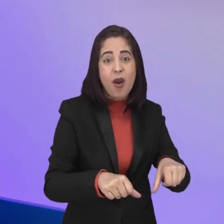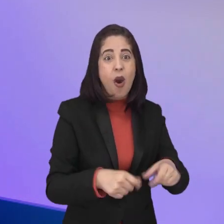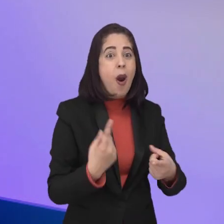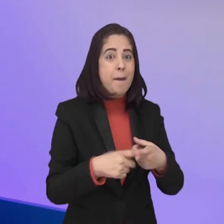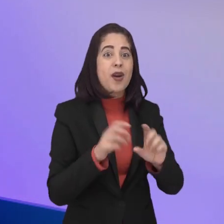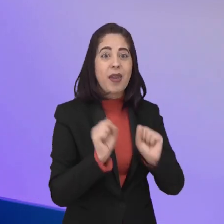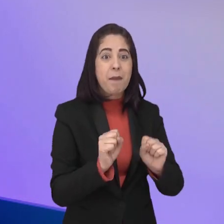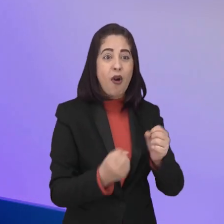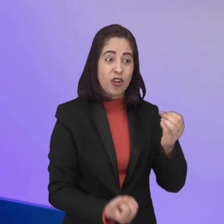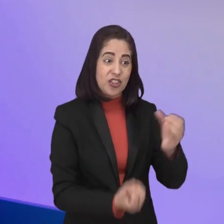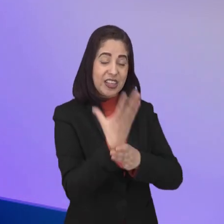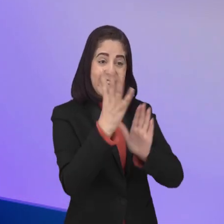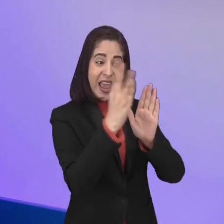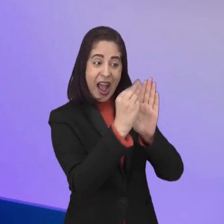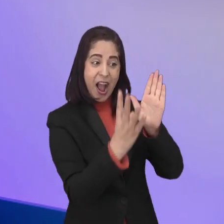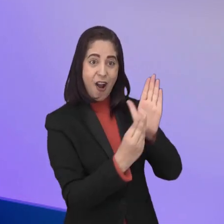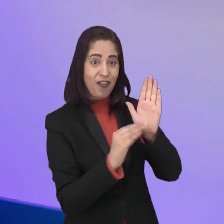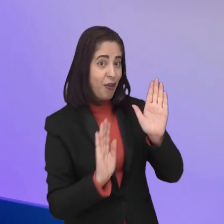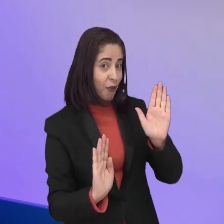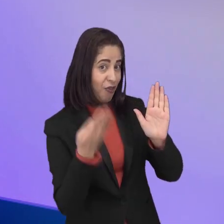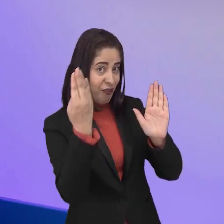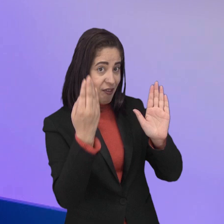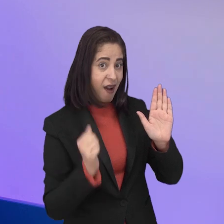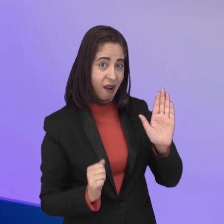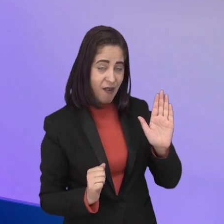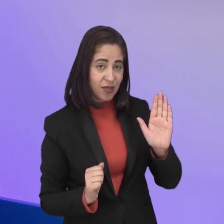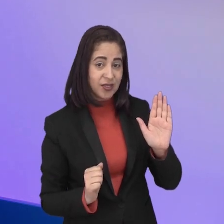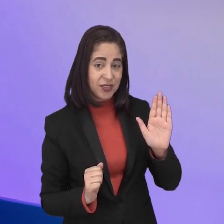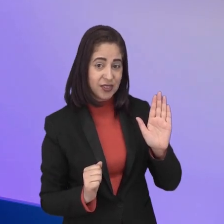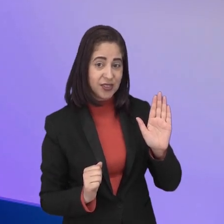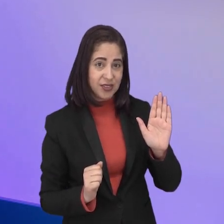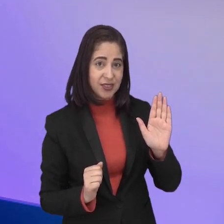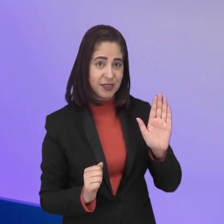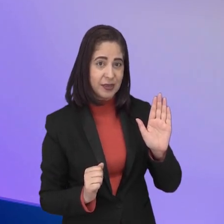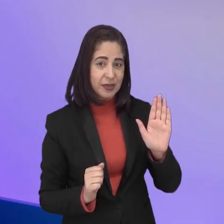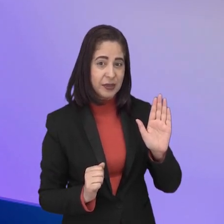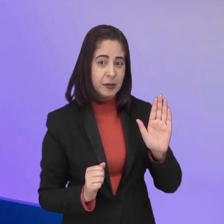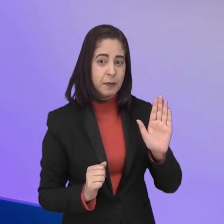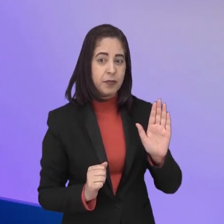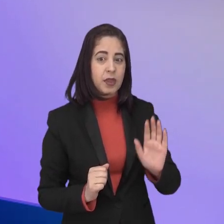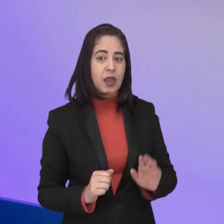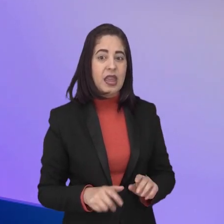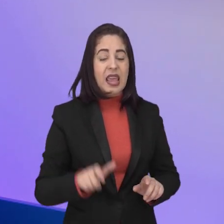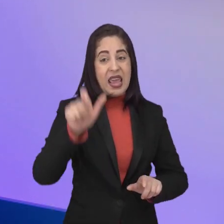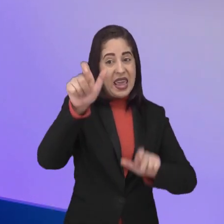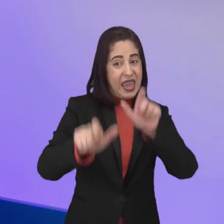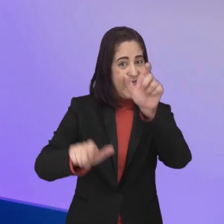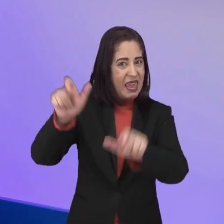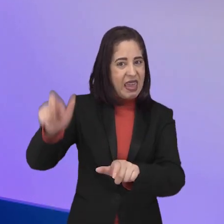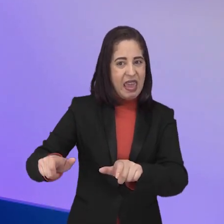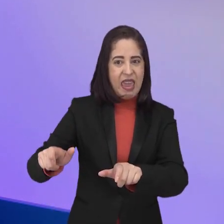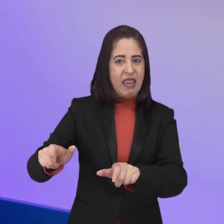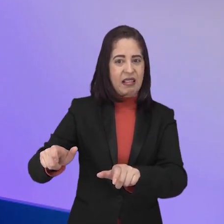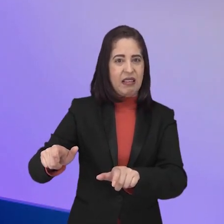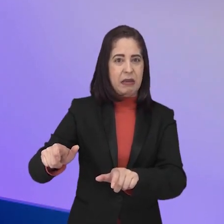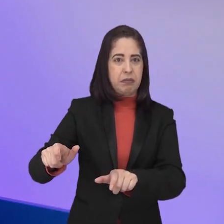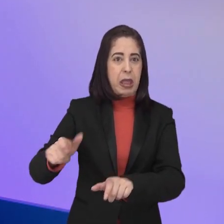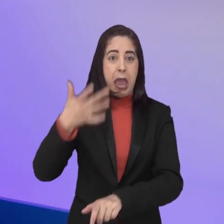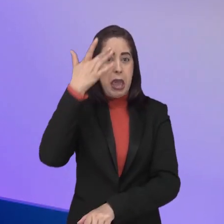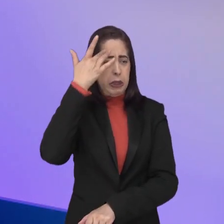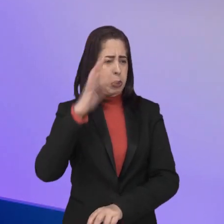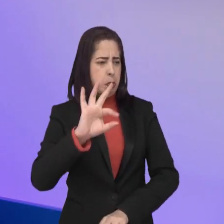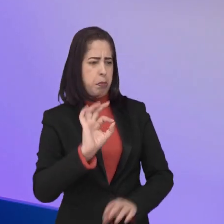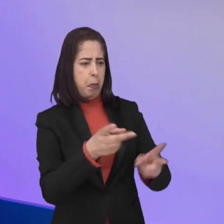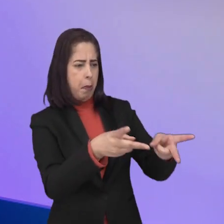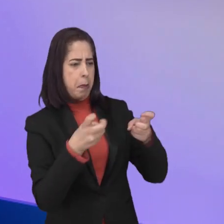absolutamente falsos que desqualificam pessoas, mas o eleitor médio, o cidadão médio, ele não